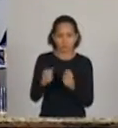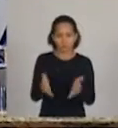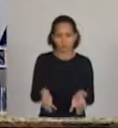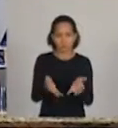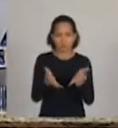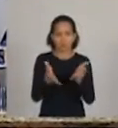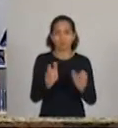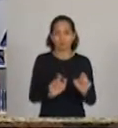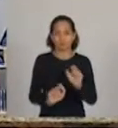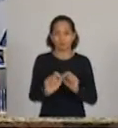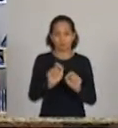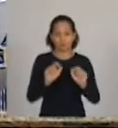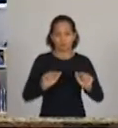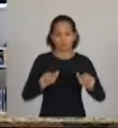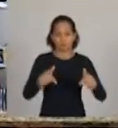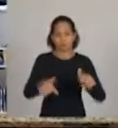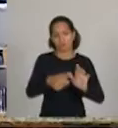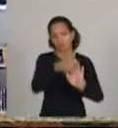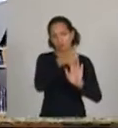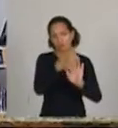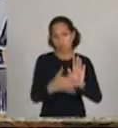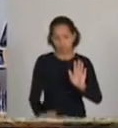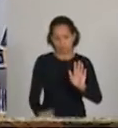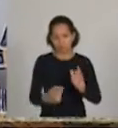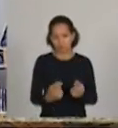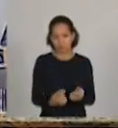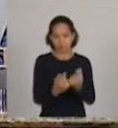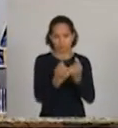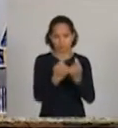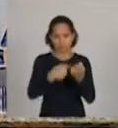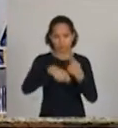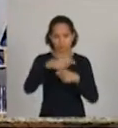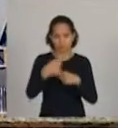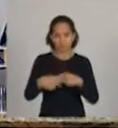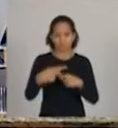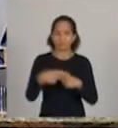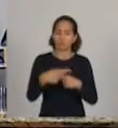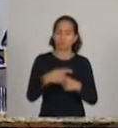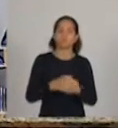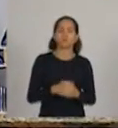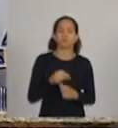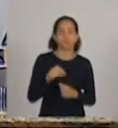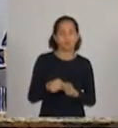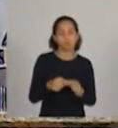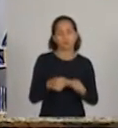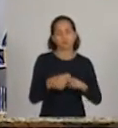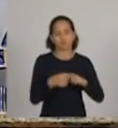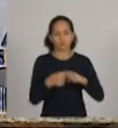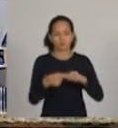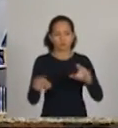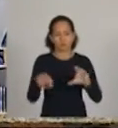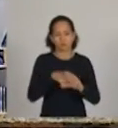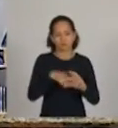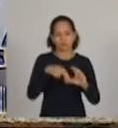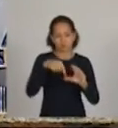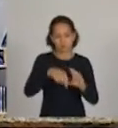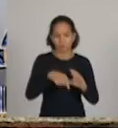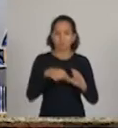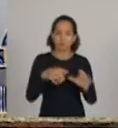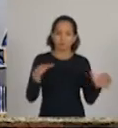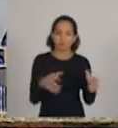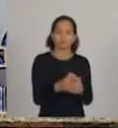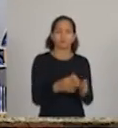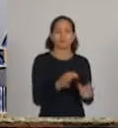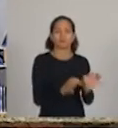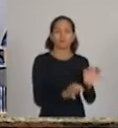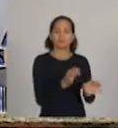a restauração da atividade econômica do Estado do Espírito Santo. Após o cumprimento do artigo 120 do Regimento Interno, as comissões de